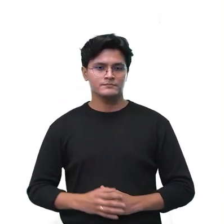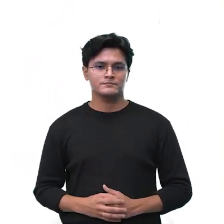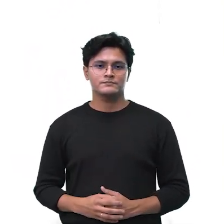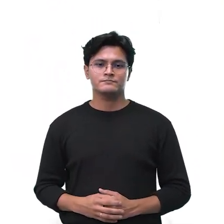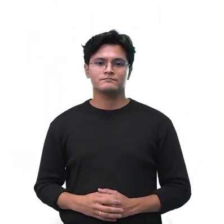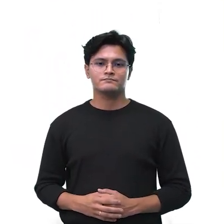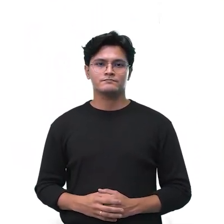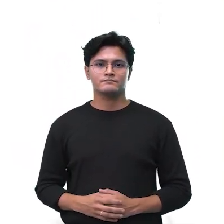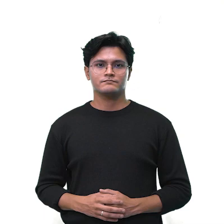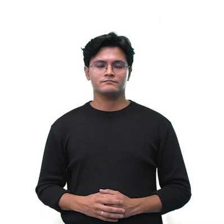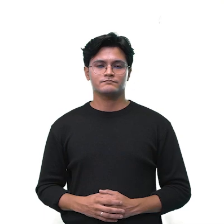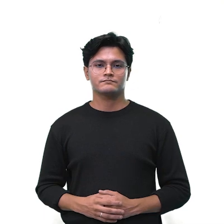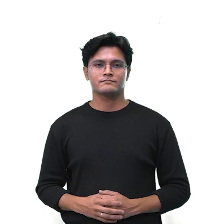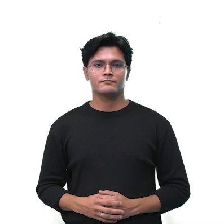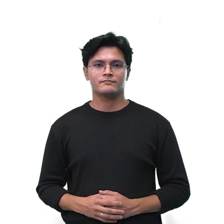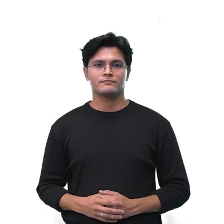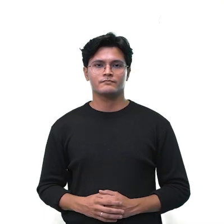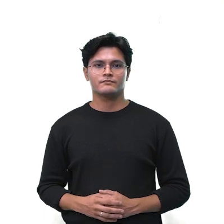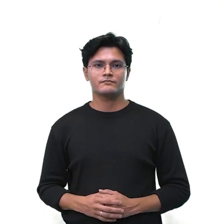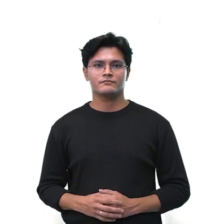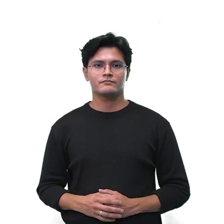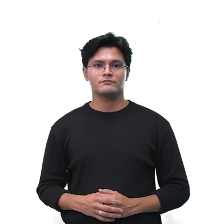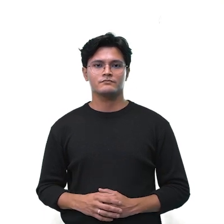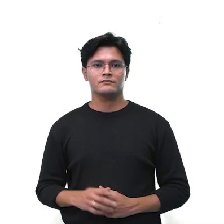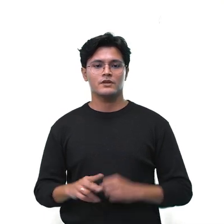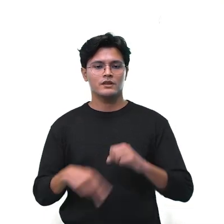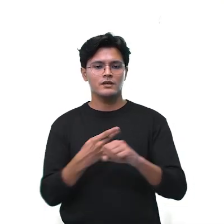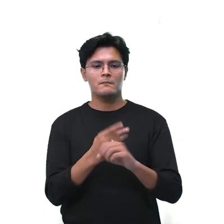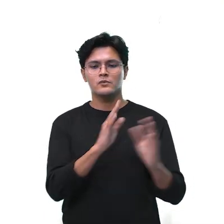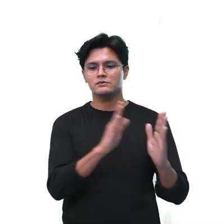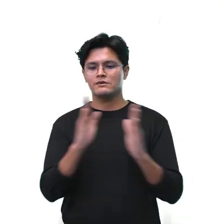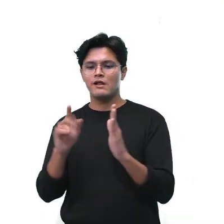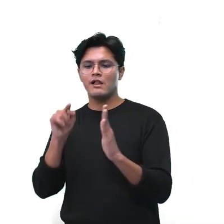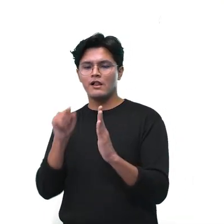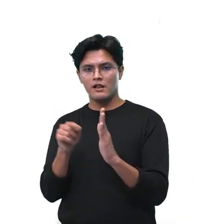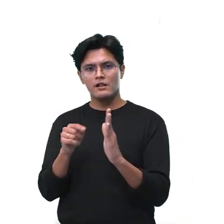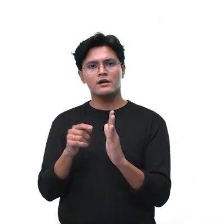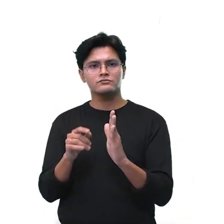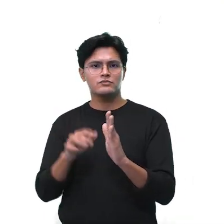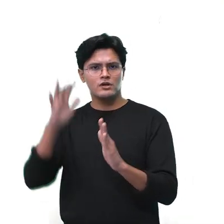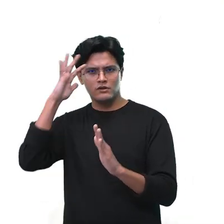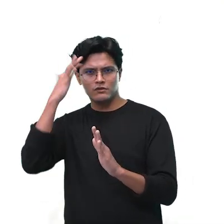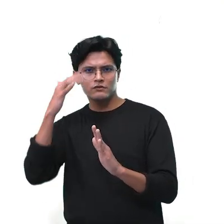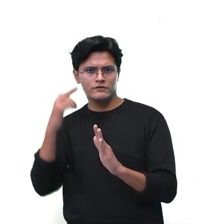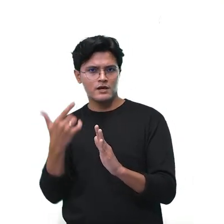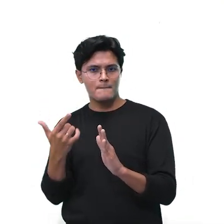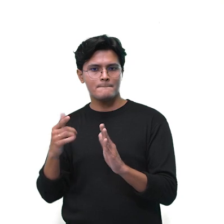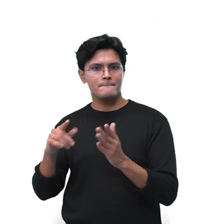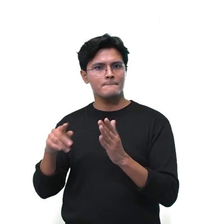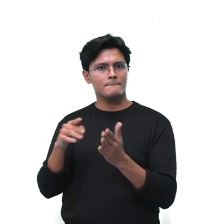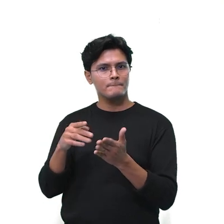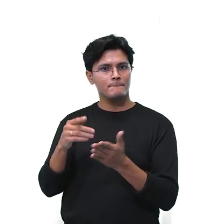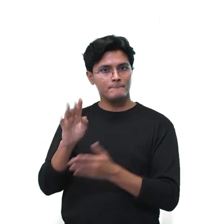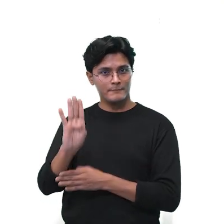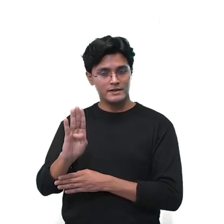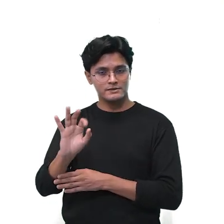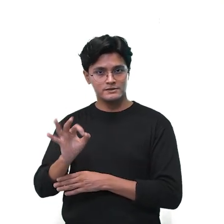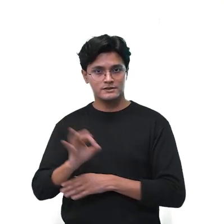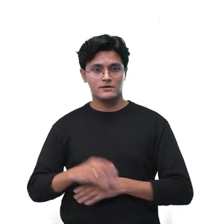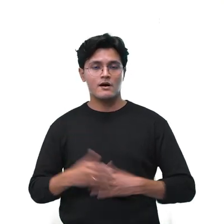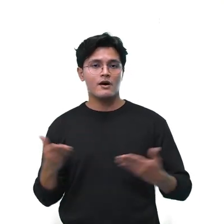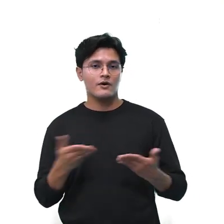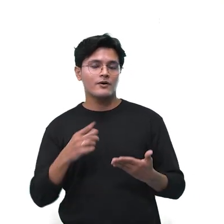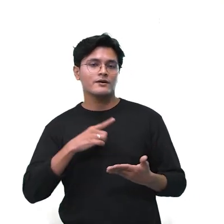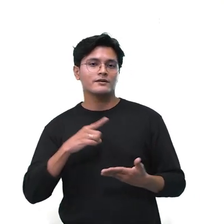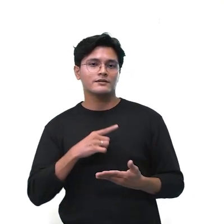Vamos colocar aqui para baixo para a gente trabalhar depois ao lado a letra B. Então agora eu tenho 3, vou resolver aqui